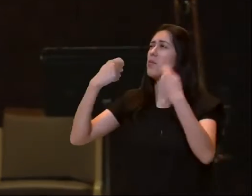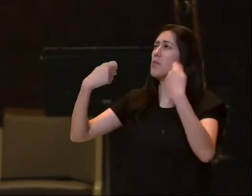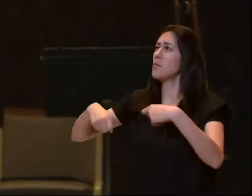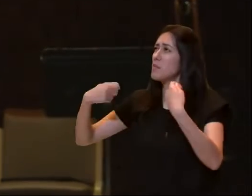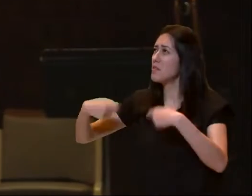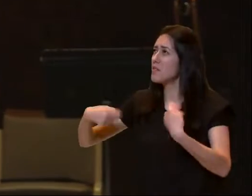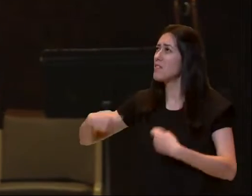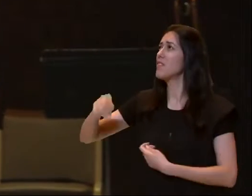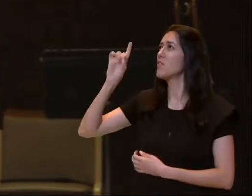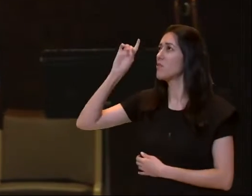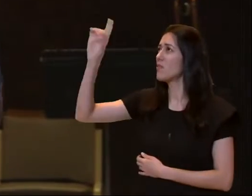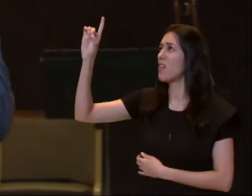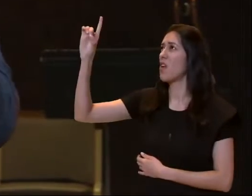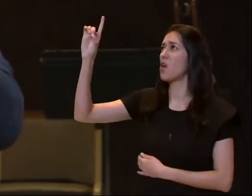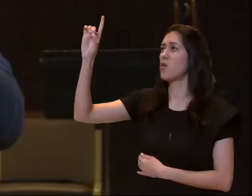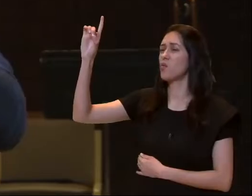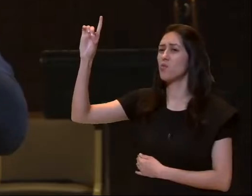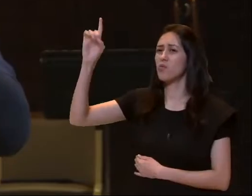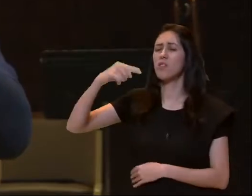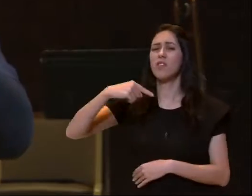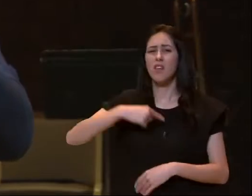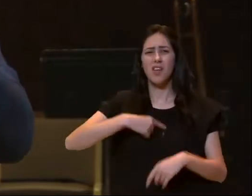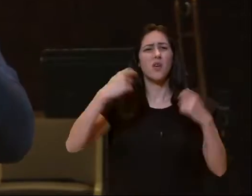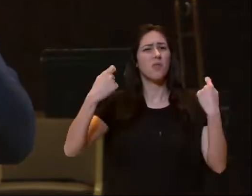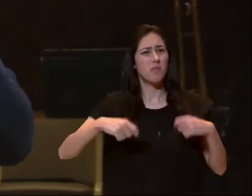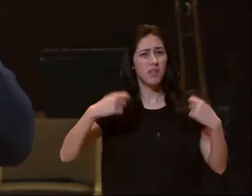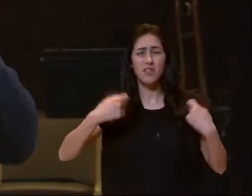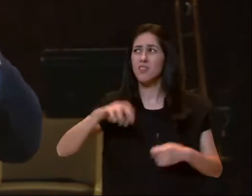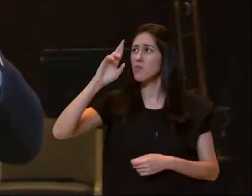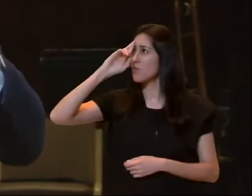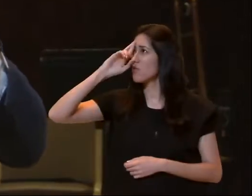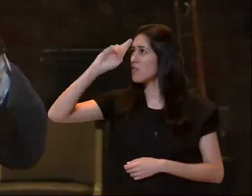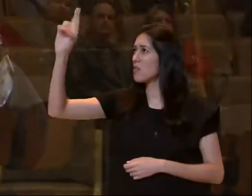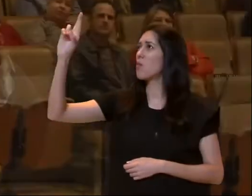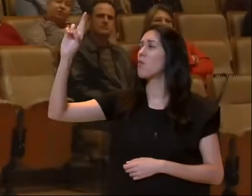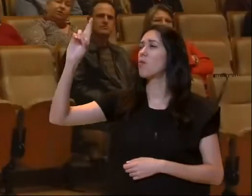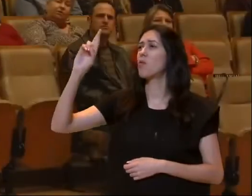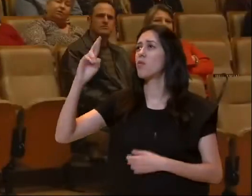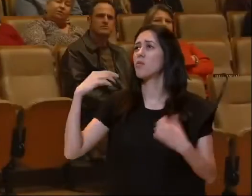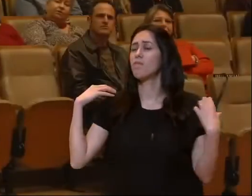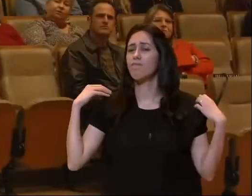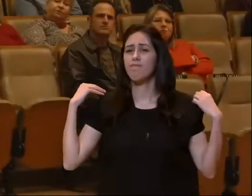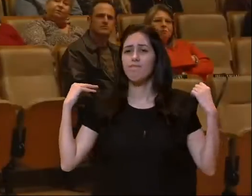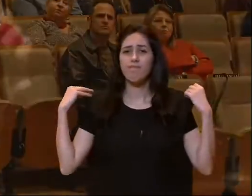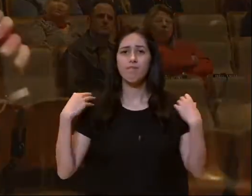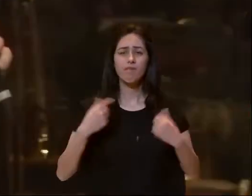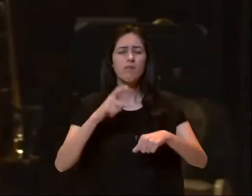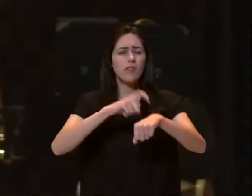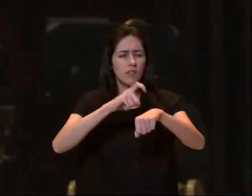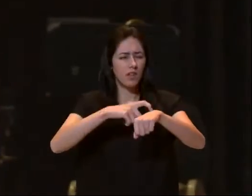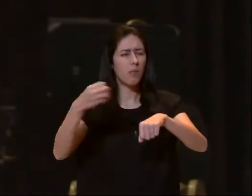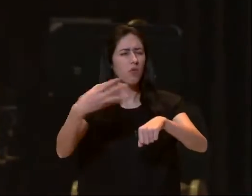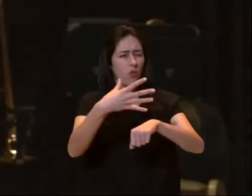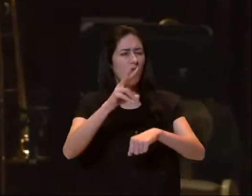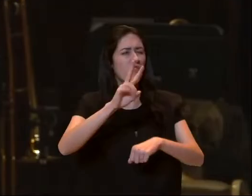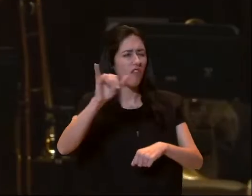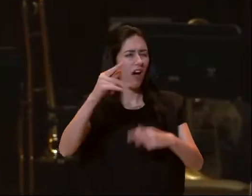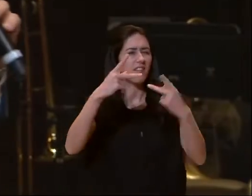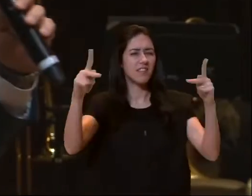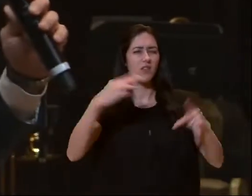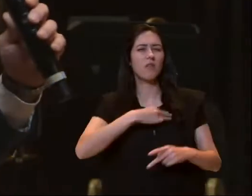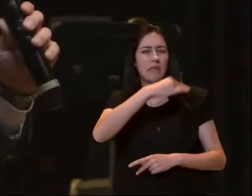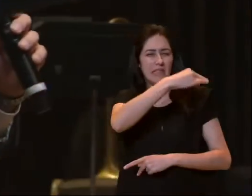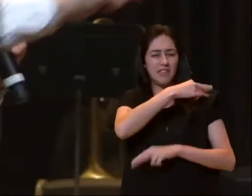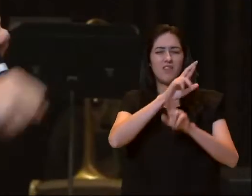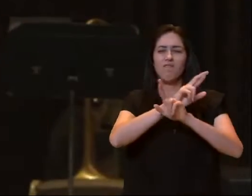preciso de Deus. Eu preciso do Senhor. Um tempo novo vai chegar no teu ministério. Um